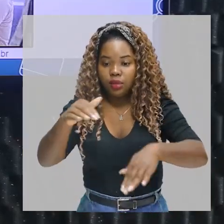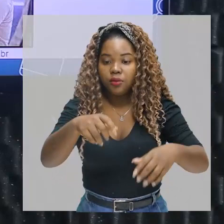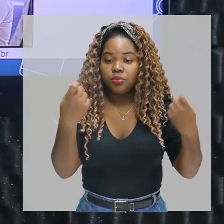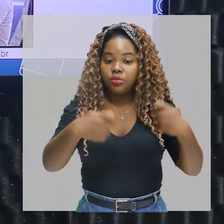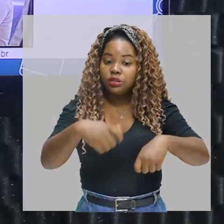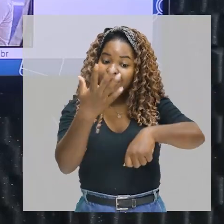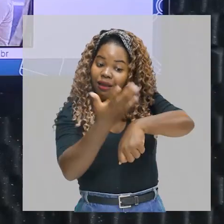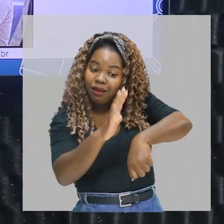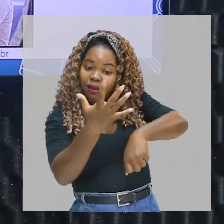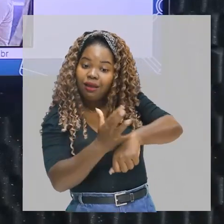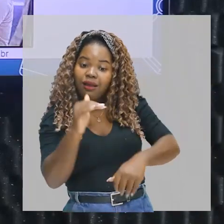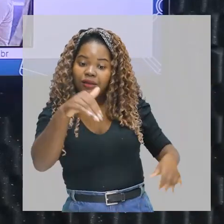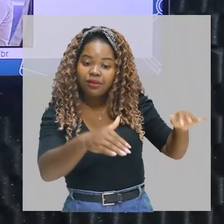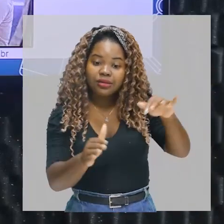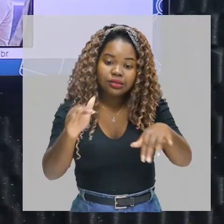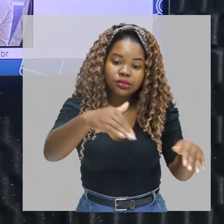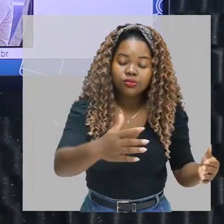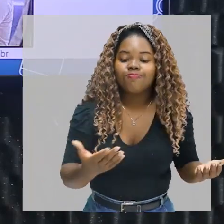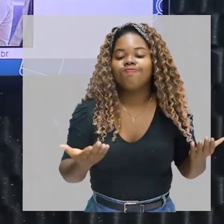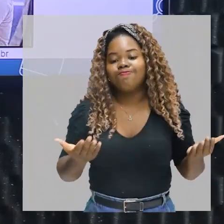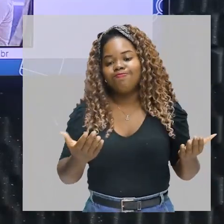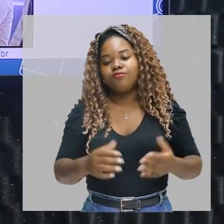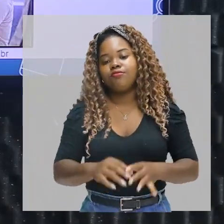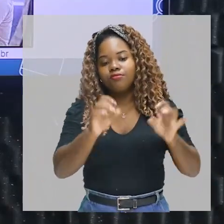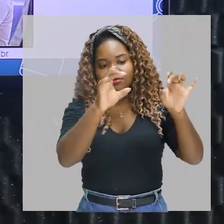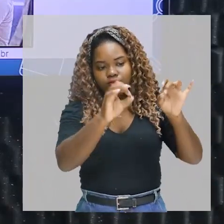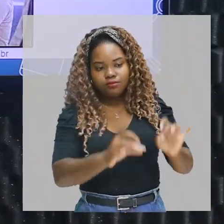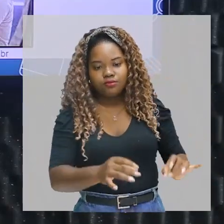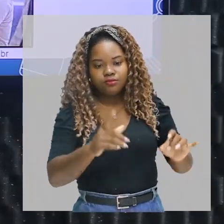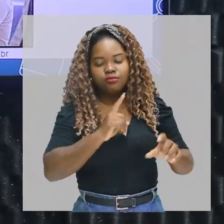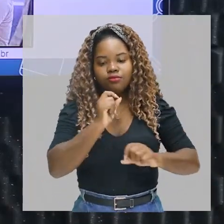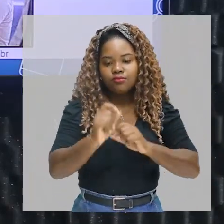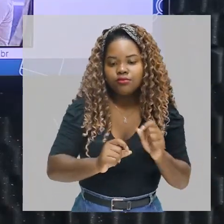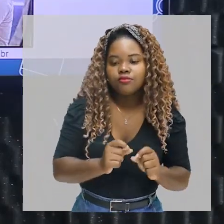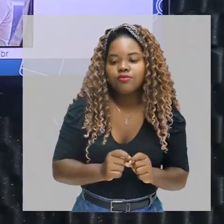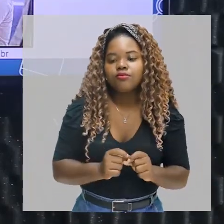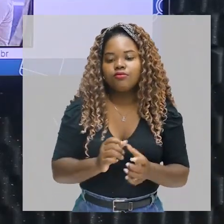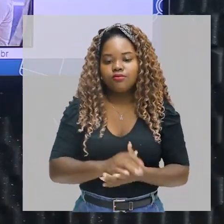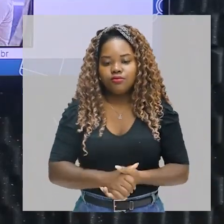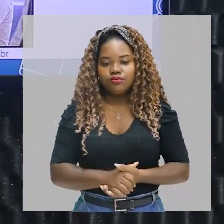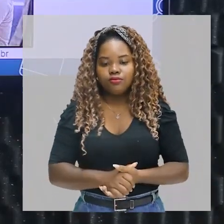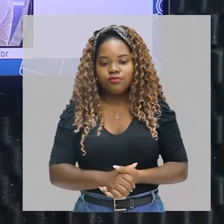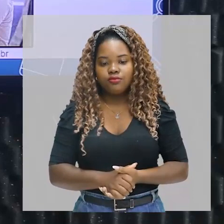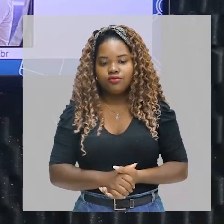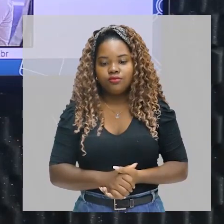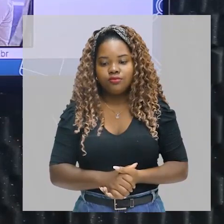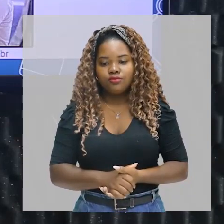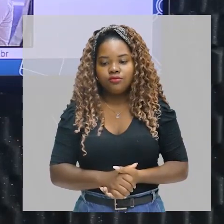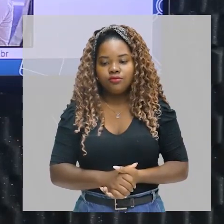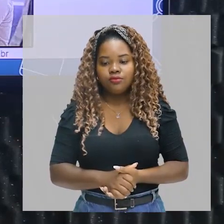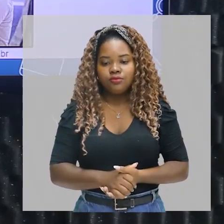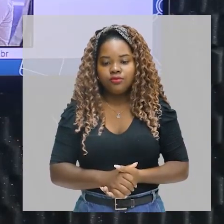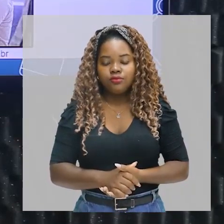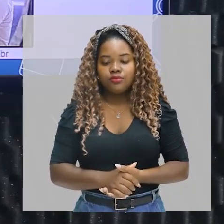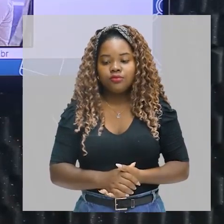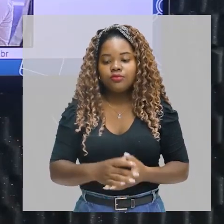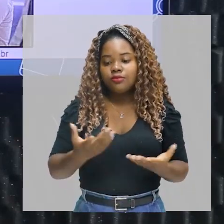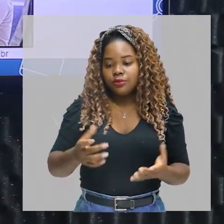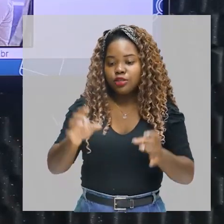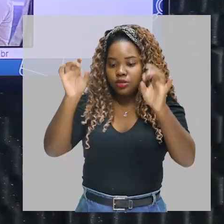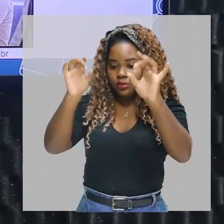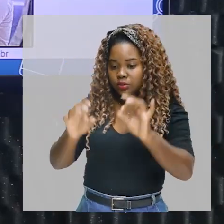treinar a natação. Então, essa especificidade acaba aqui especializando demais o atleta. Eu tenho que fazer